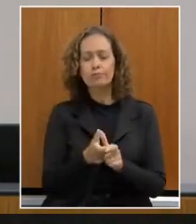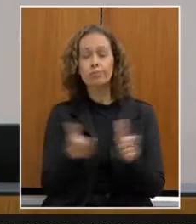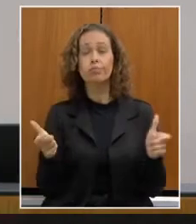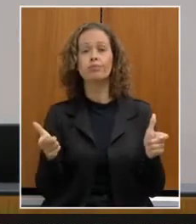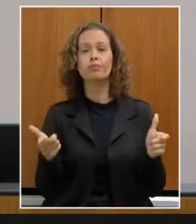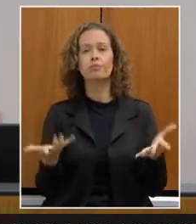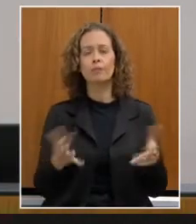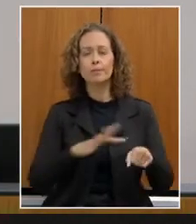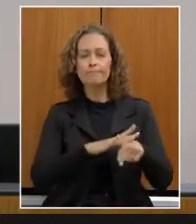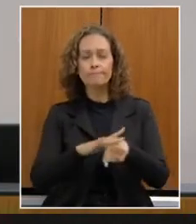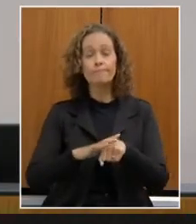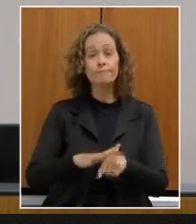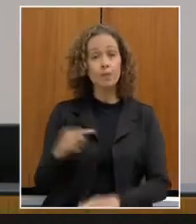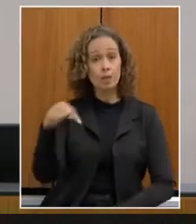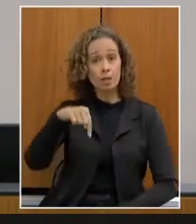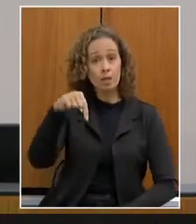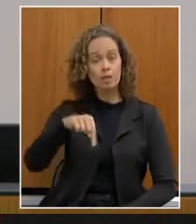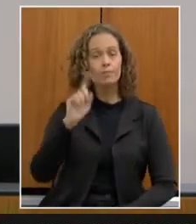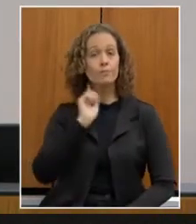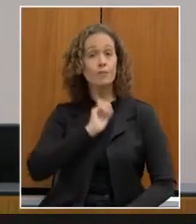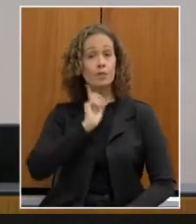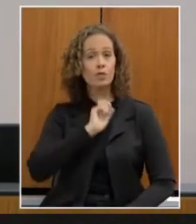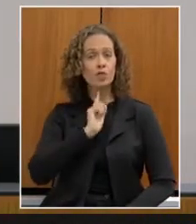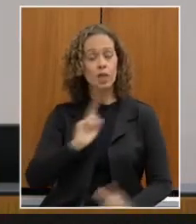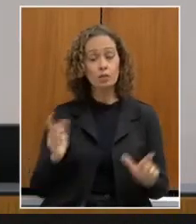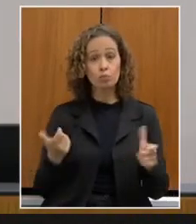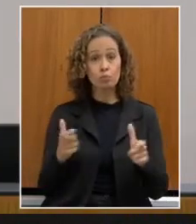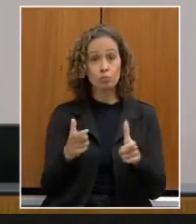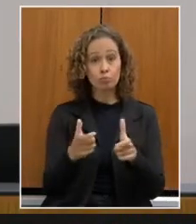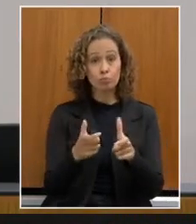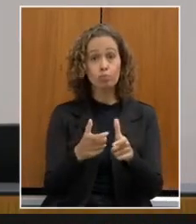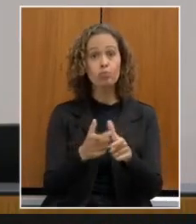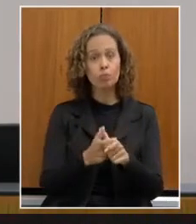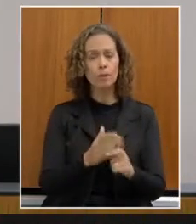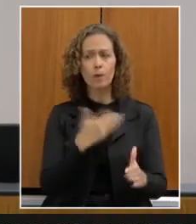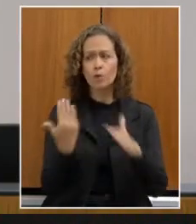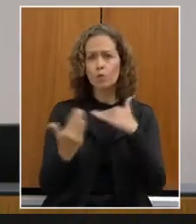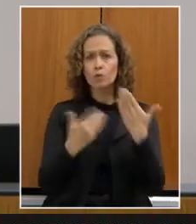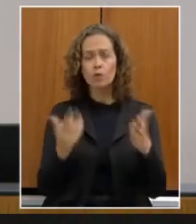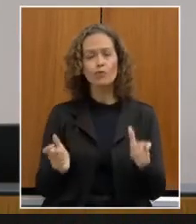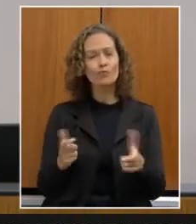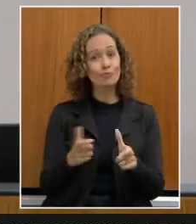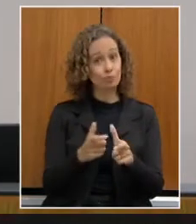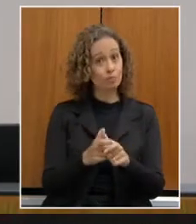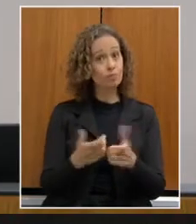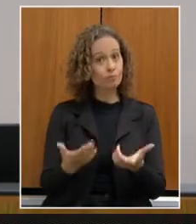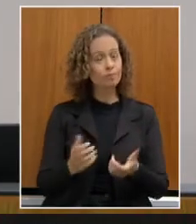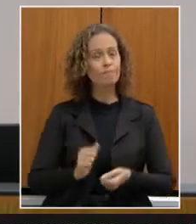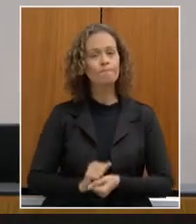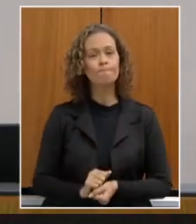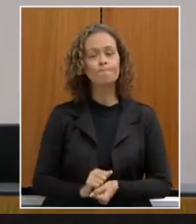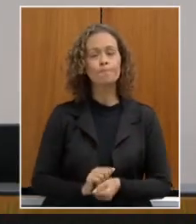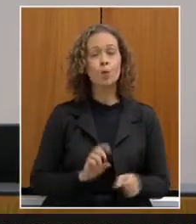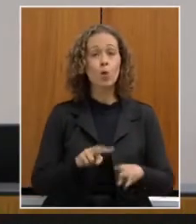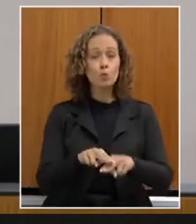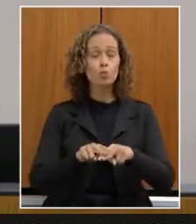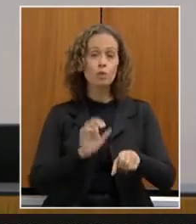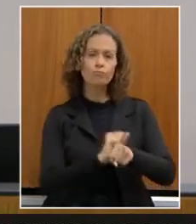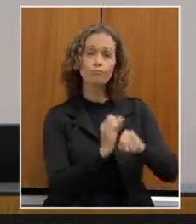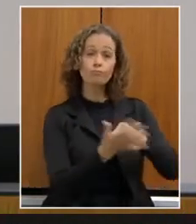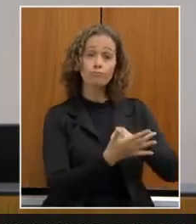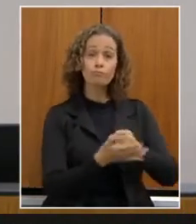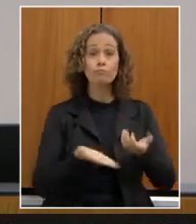E aqui em Minas Gerais, uma diminuição dos óbitos por Covid. Isso é fundamental.